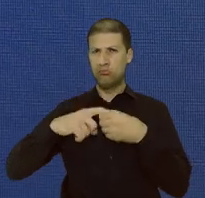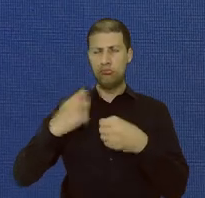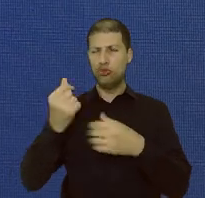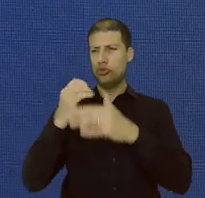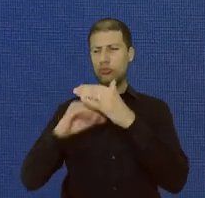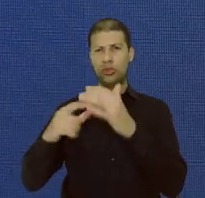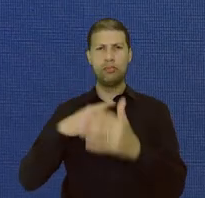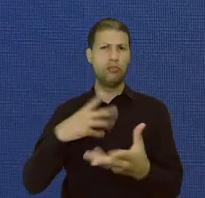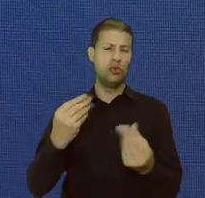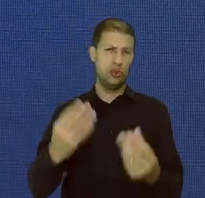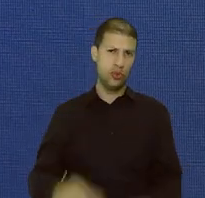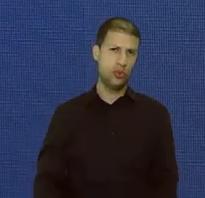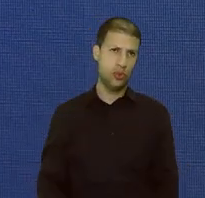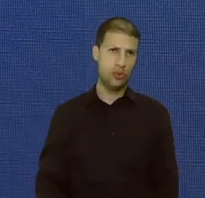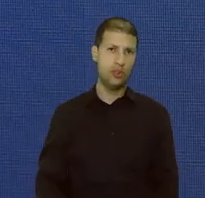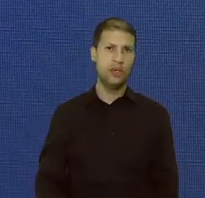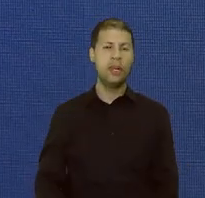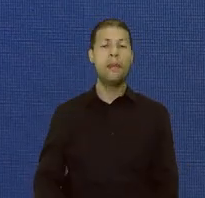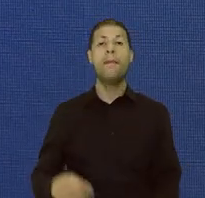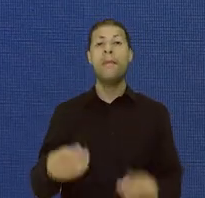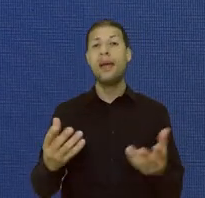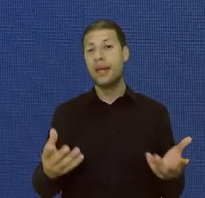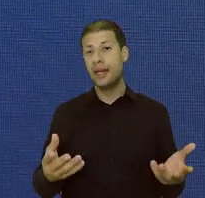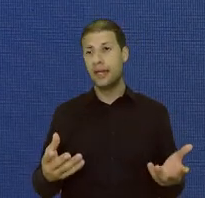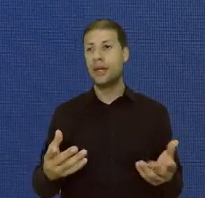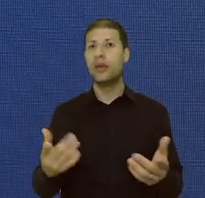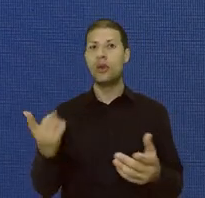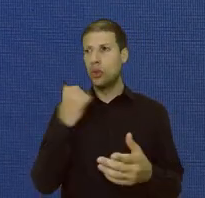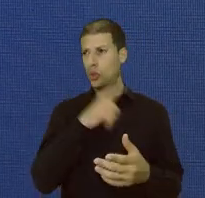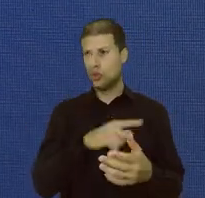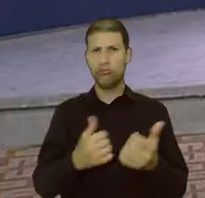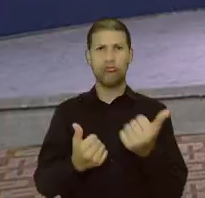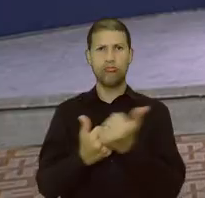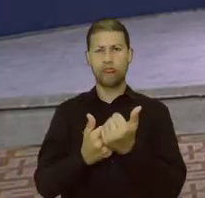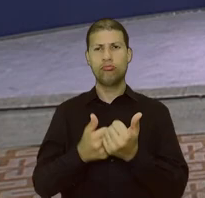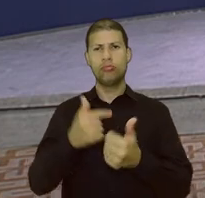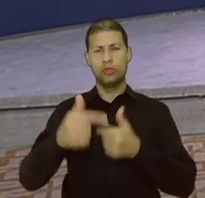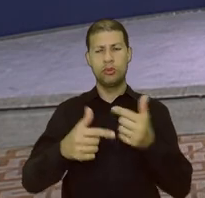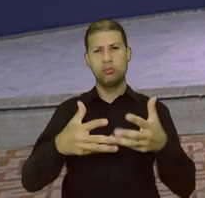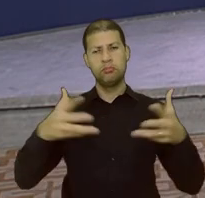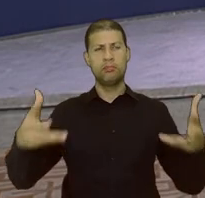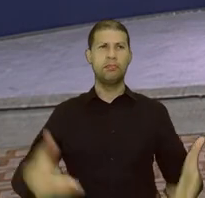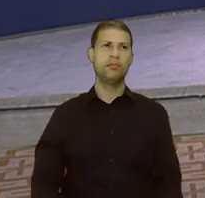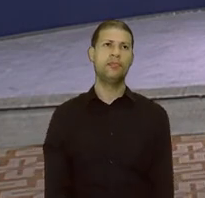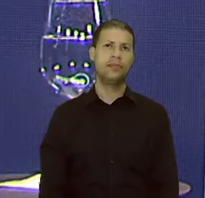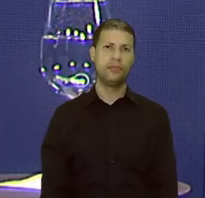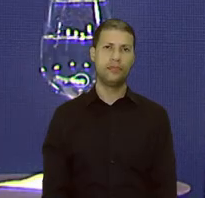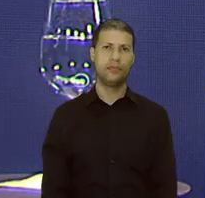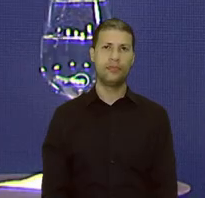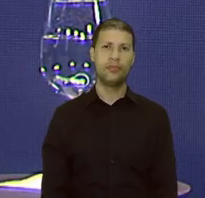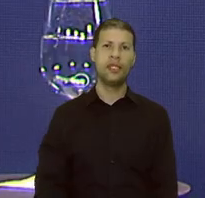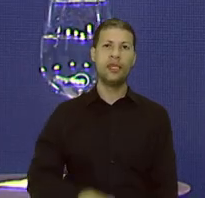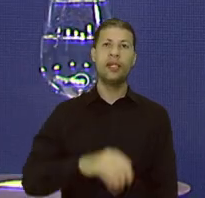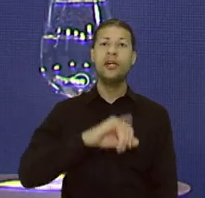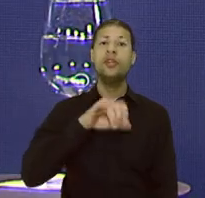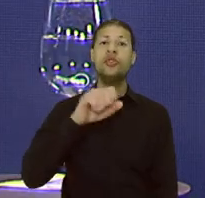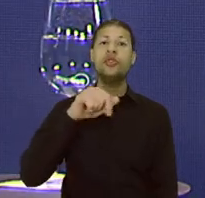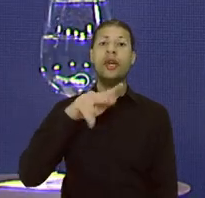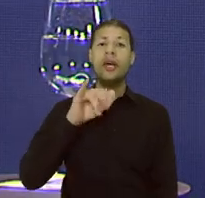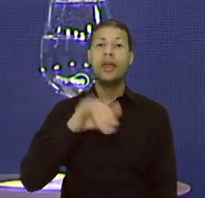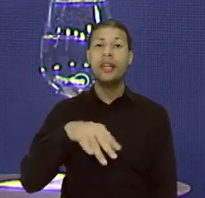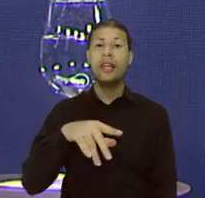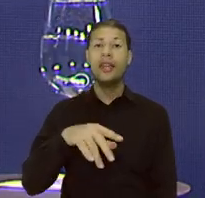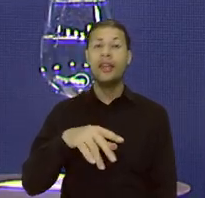que Para justamente suportar essa essa jornada de crescimento Joaquim para finalizar vou pedir para passar duas